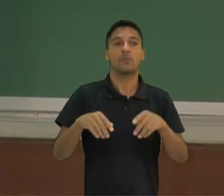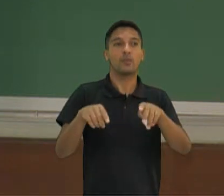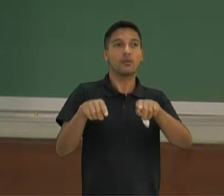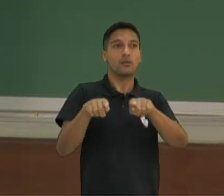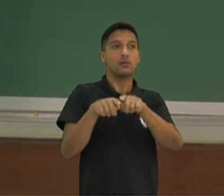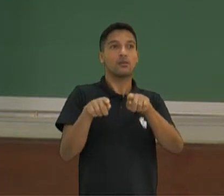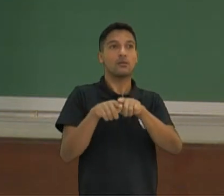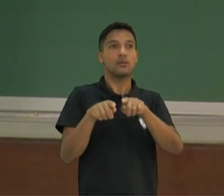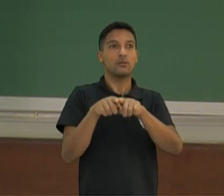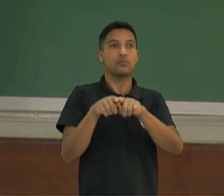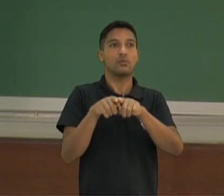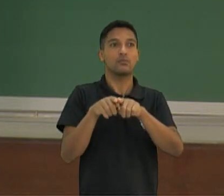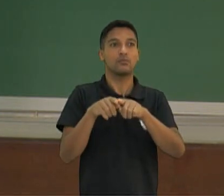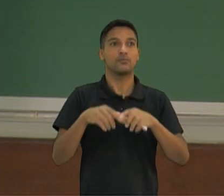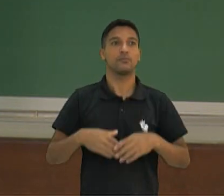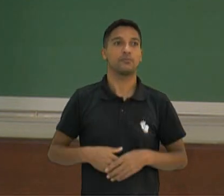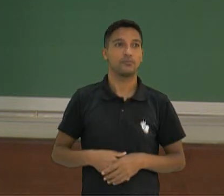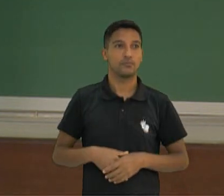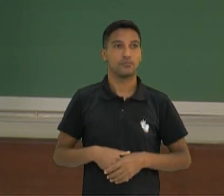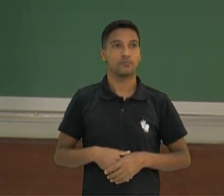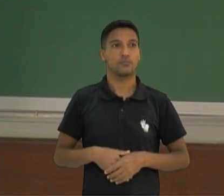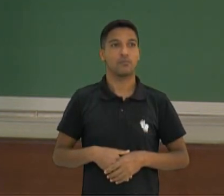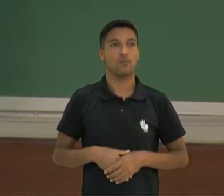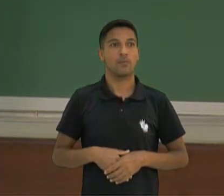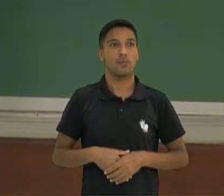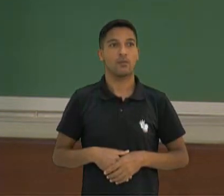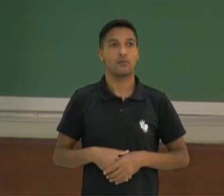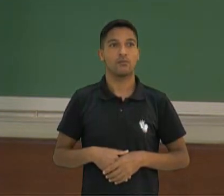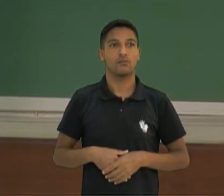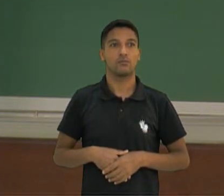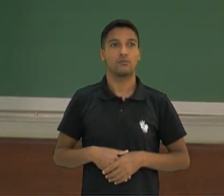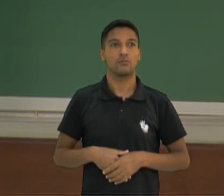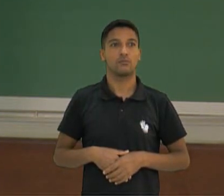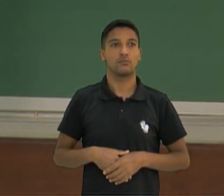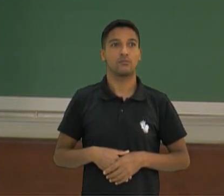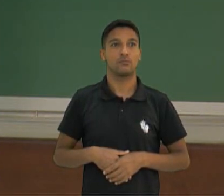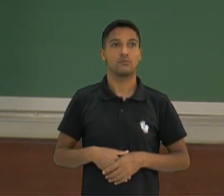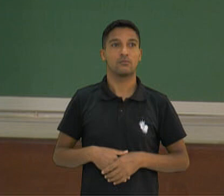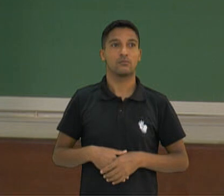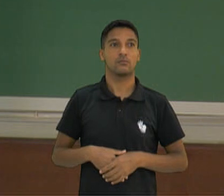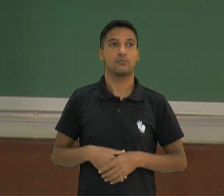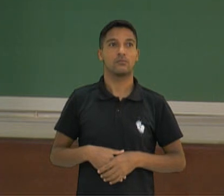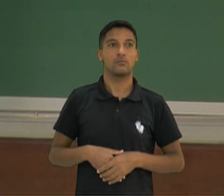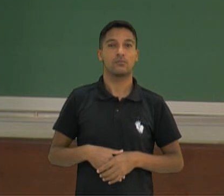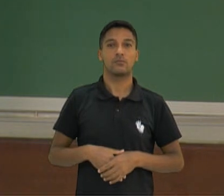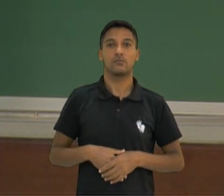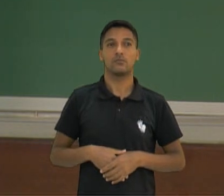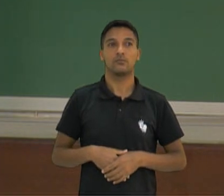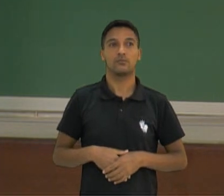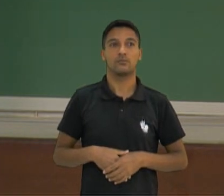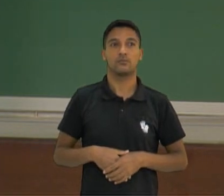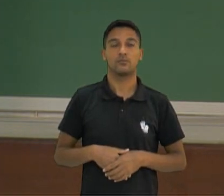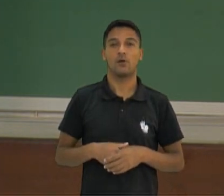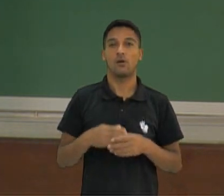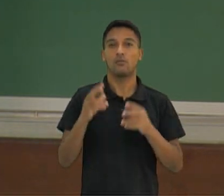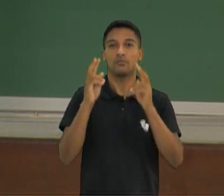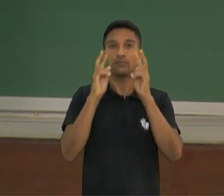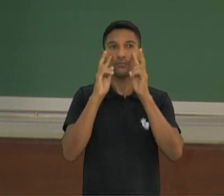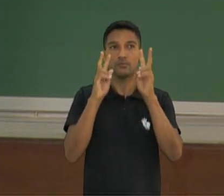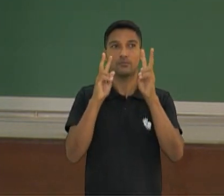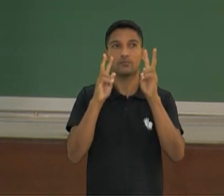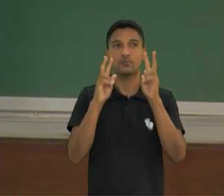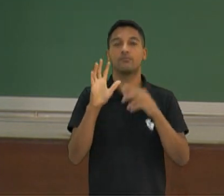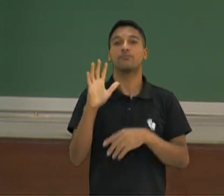uma ocupação desordenada do ser humano, alterando toda a sistemática local. E isso, logicamente, vai